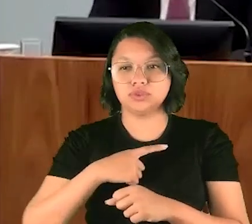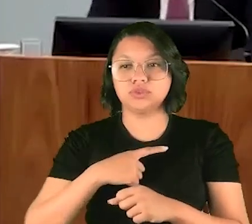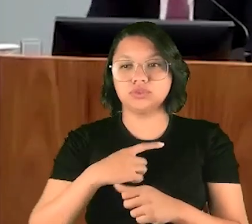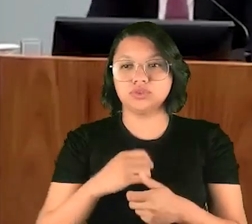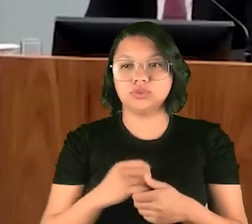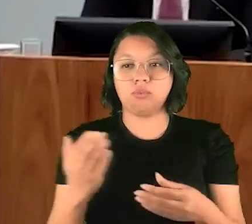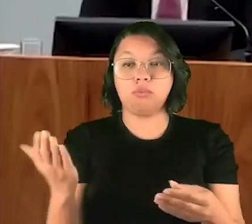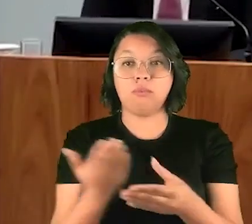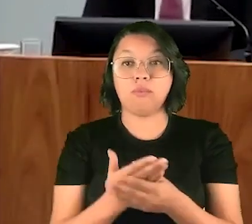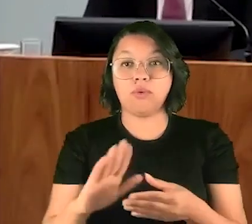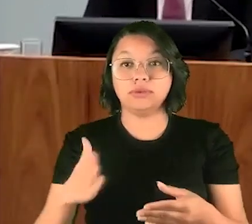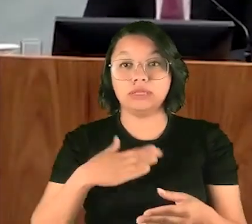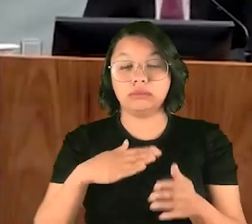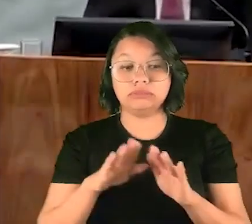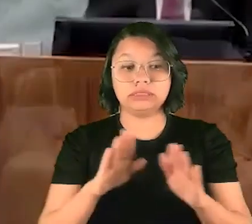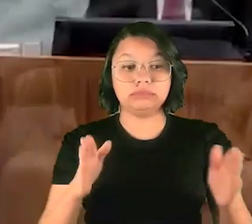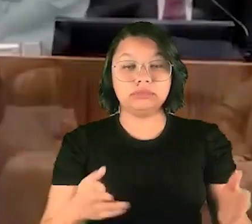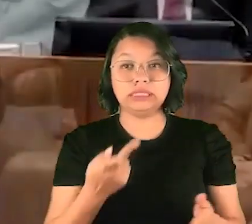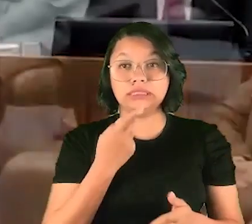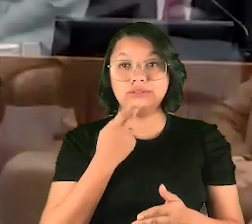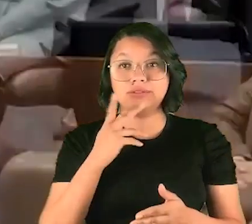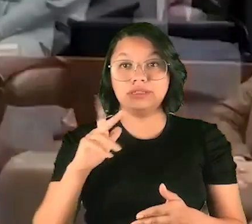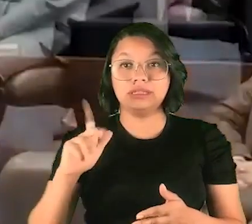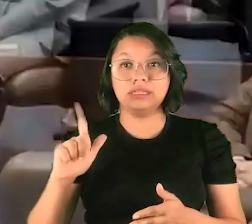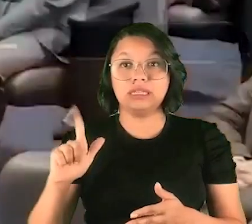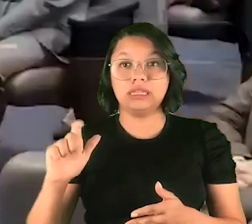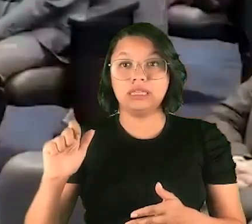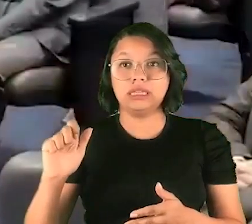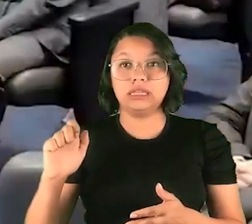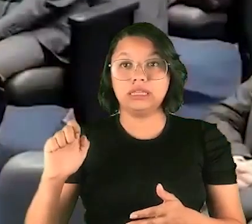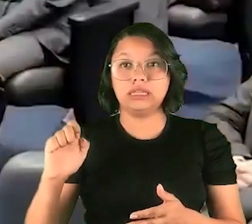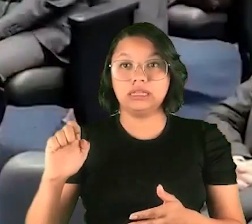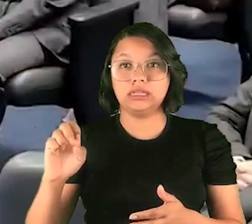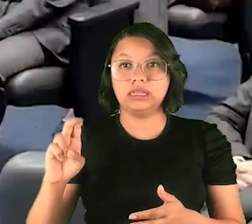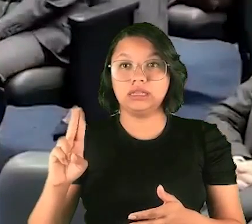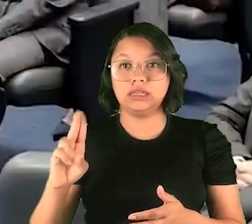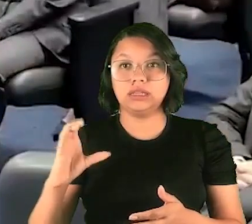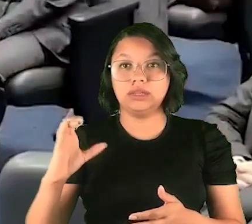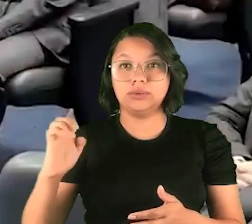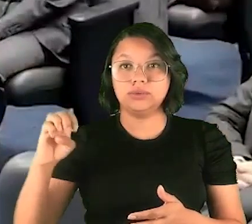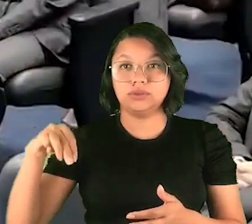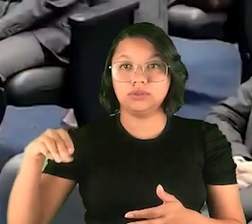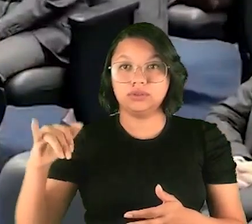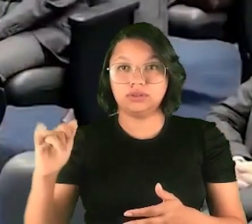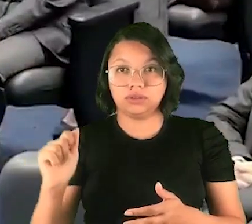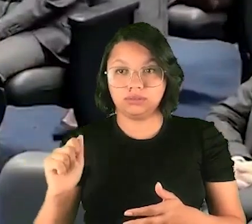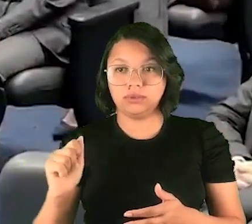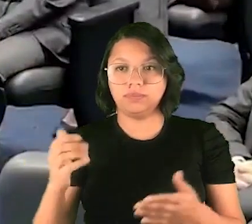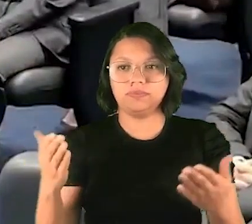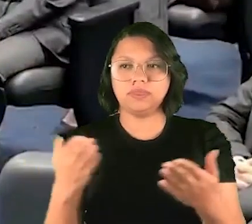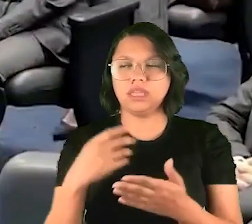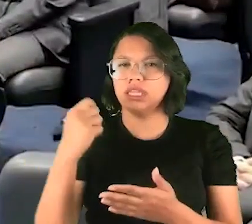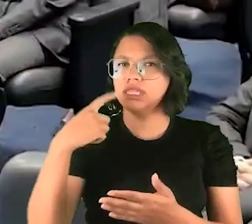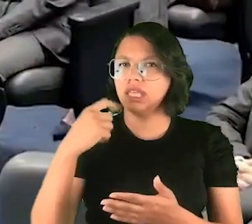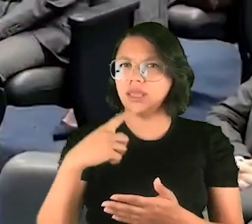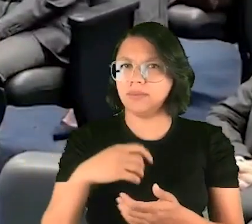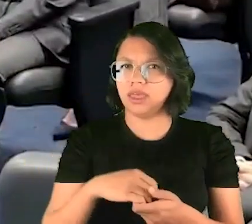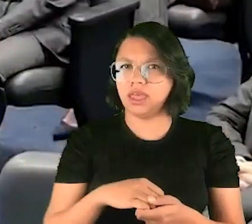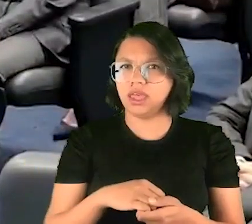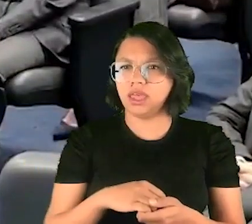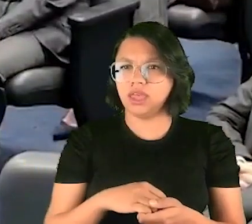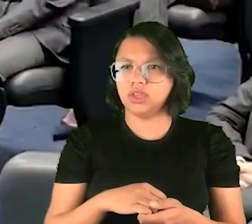muitos anos atrás eu tive um processo em minha mesa, tratava da leucemia mieloide crônica e o remédio